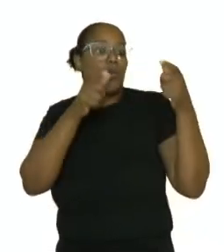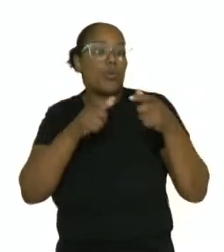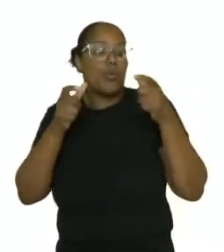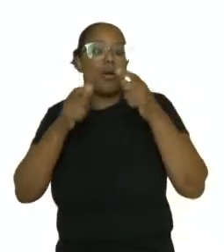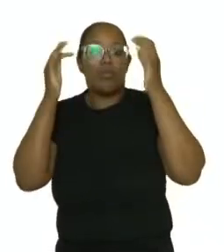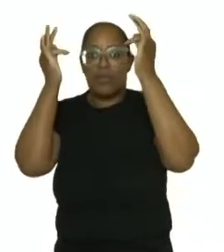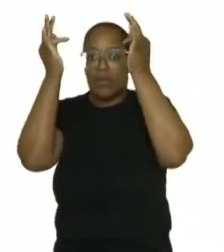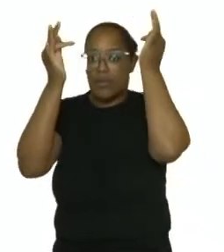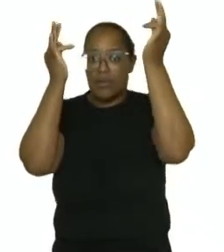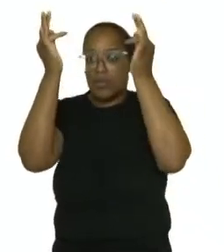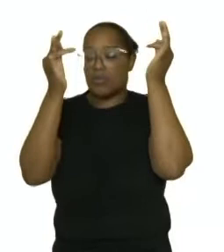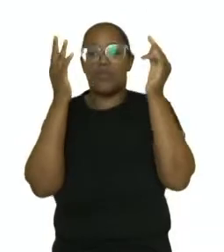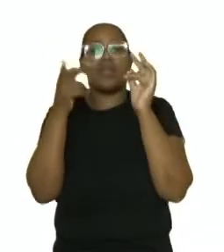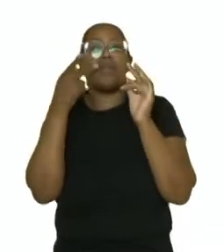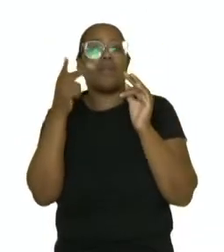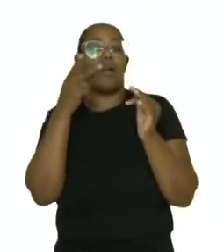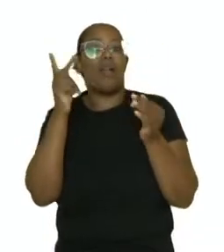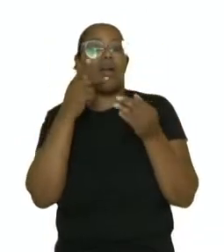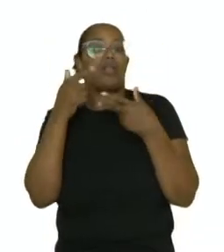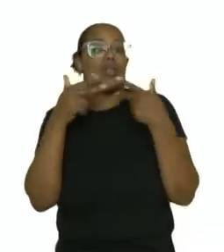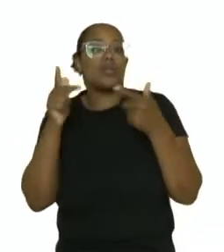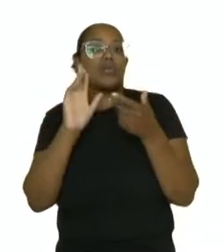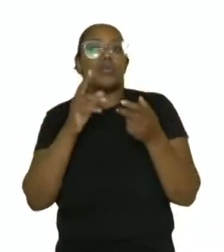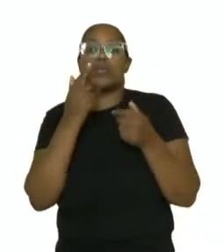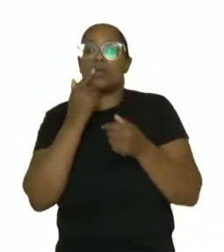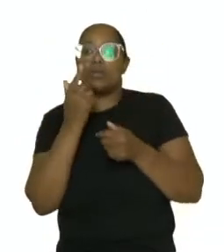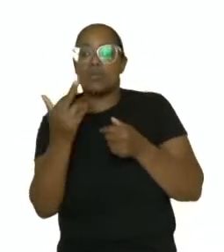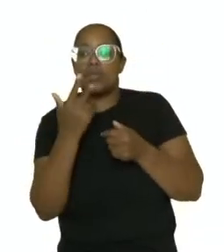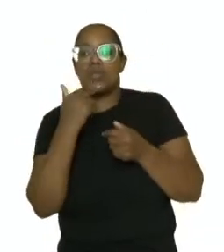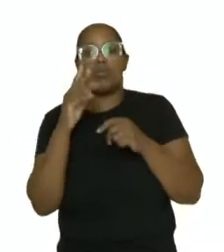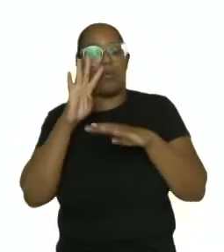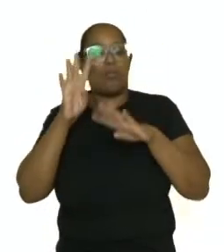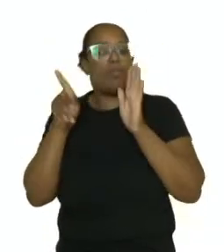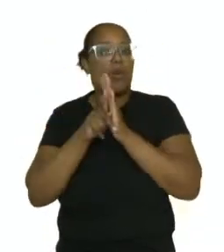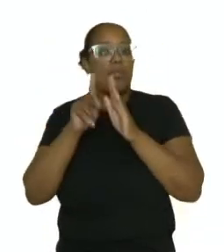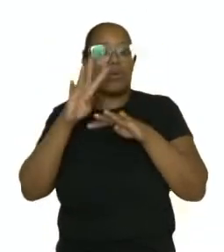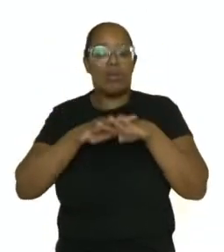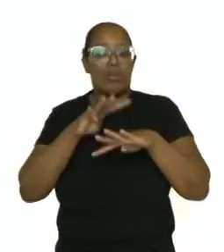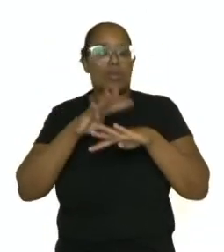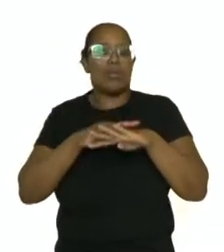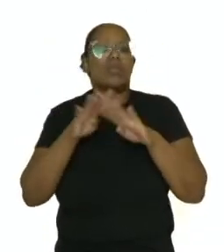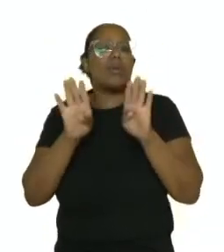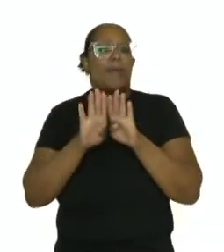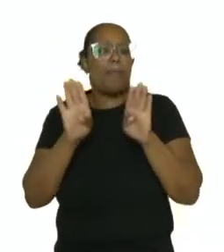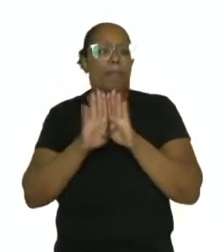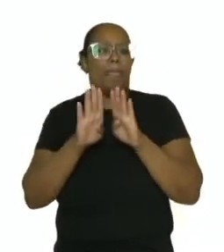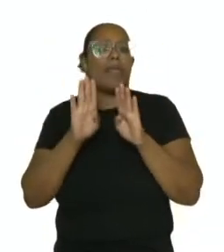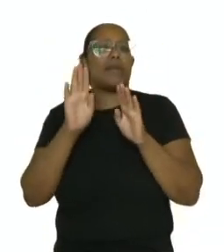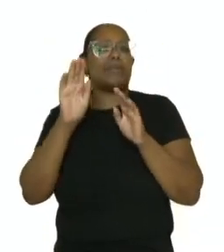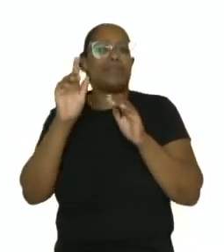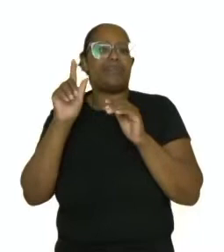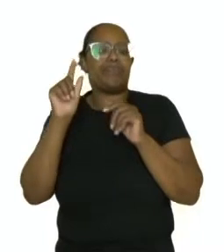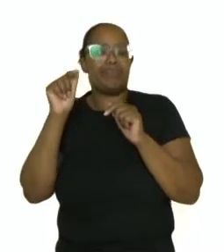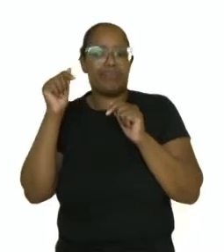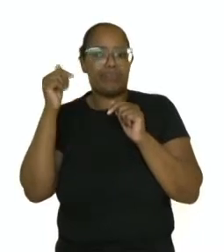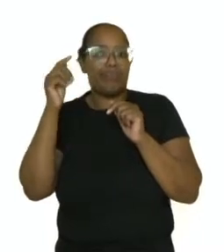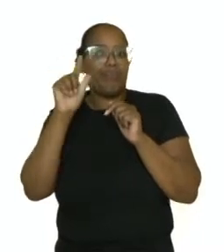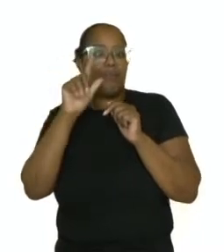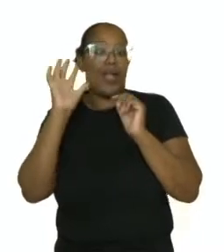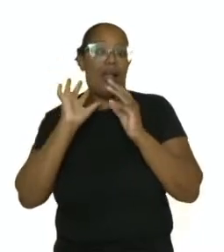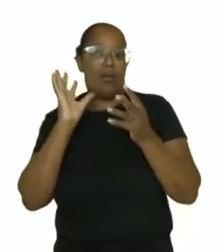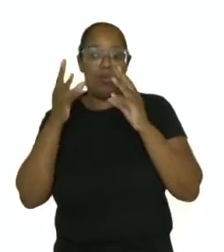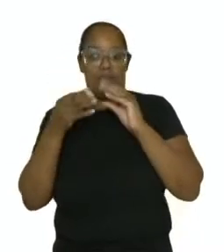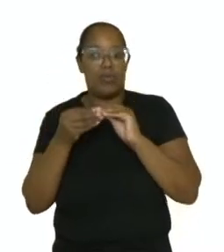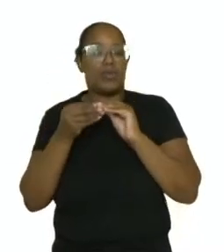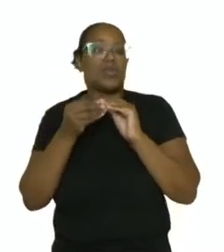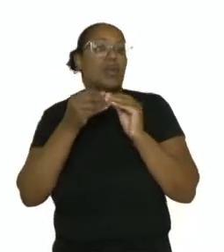estuda a validade formal das proposições linguísticas e matemáticas. A lógica, enquanto propriedade linguística, não se